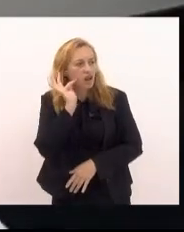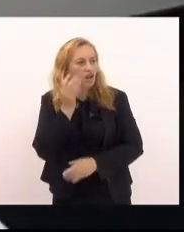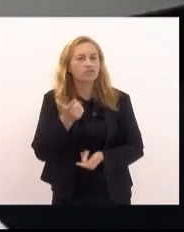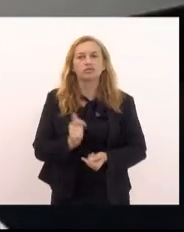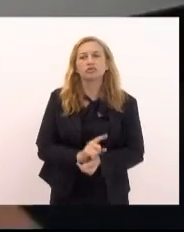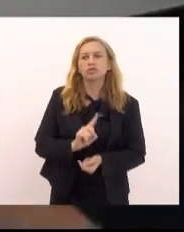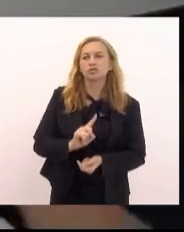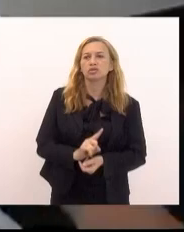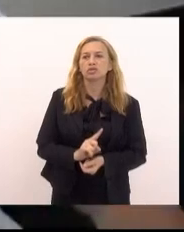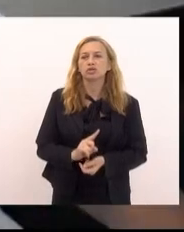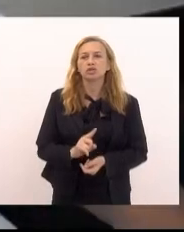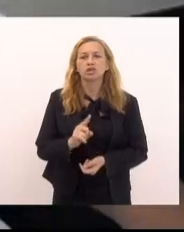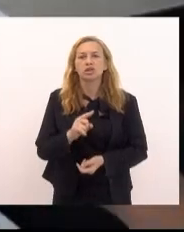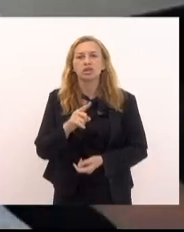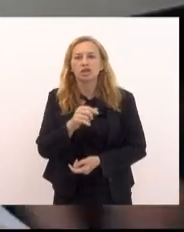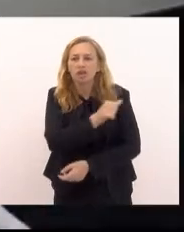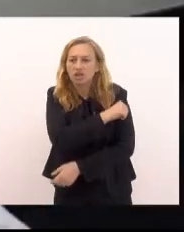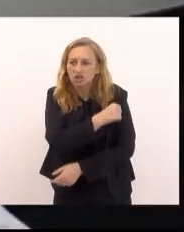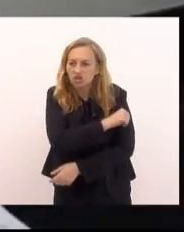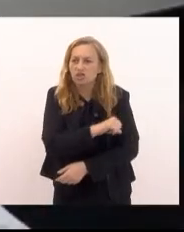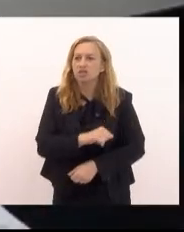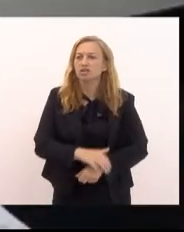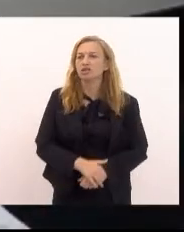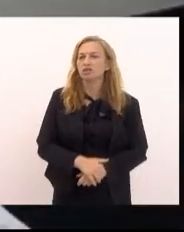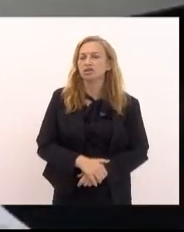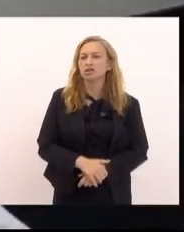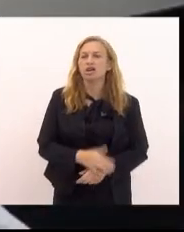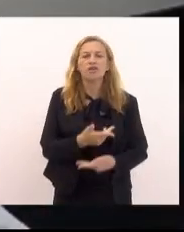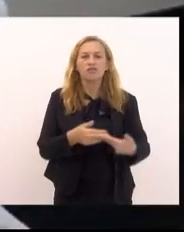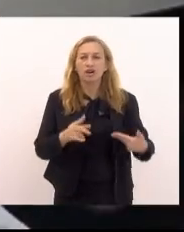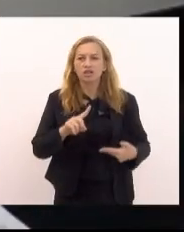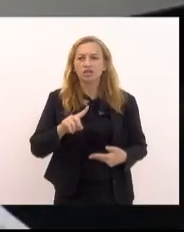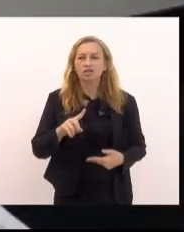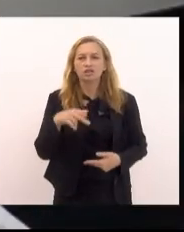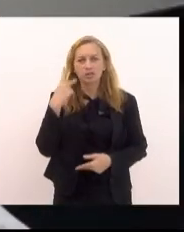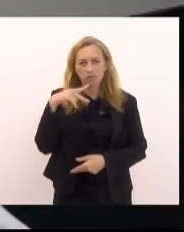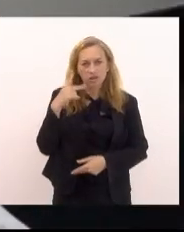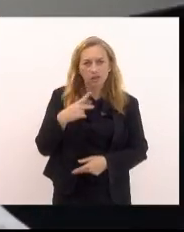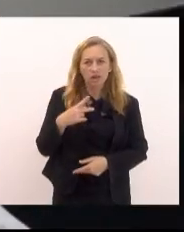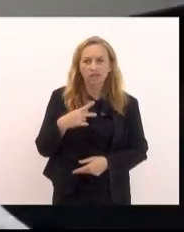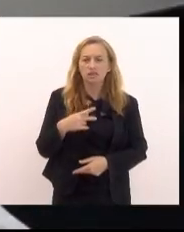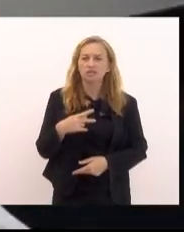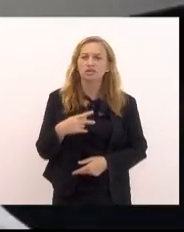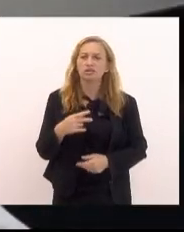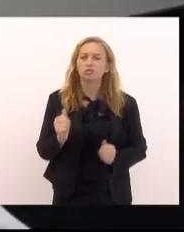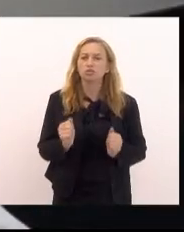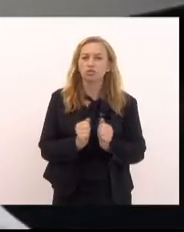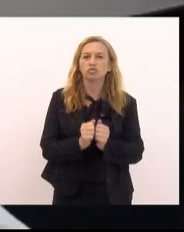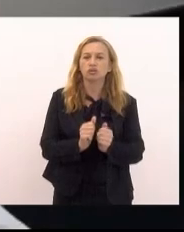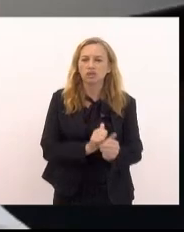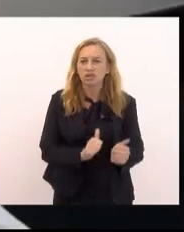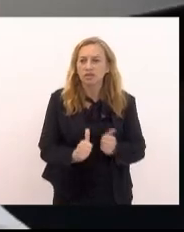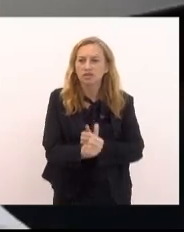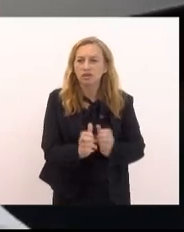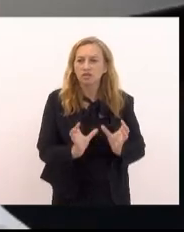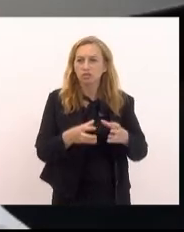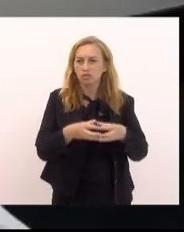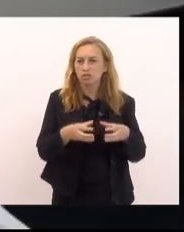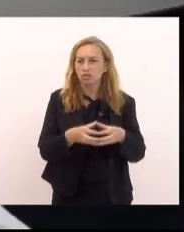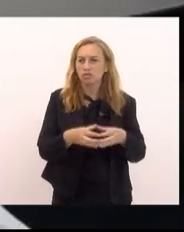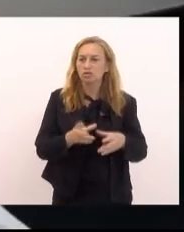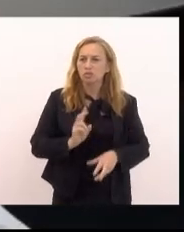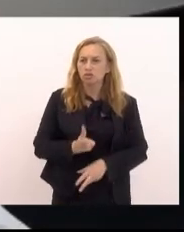enfim, Rejane, vários de nós participamos dessa frente parlamentar, e ao mesmo tempo